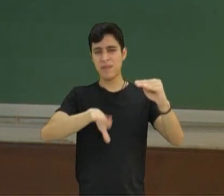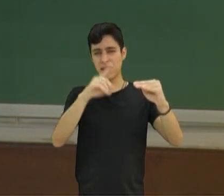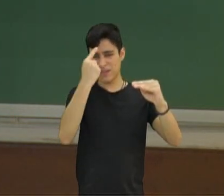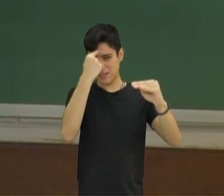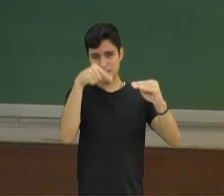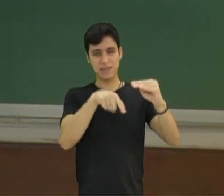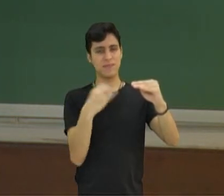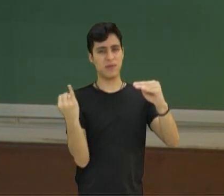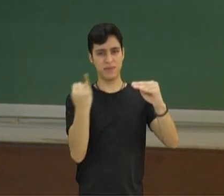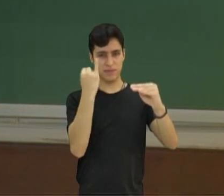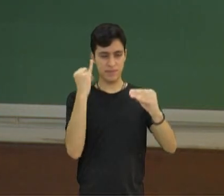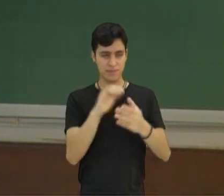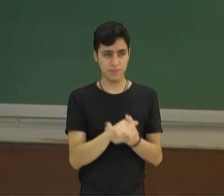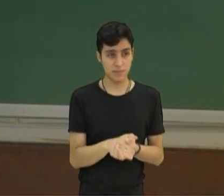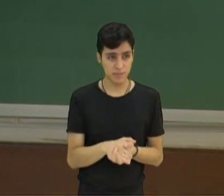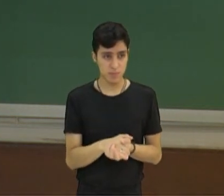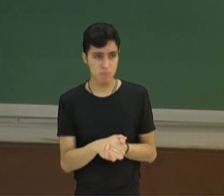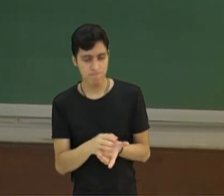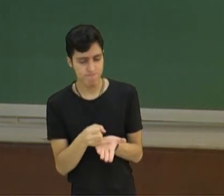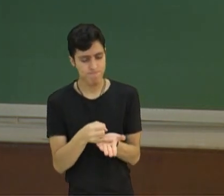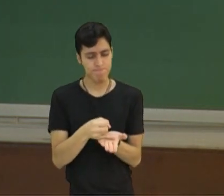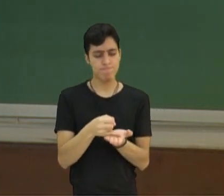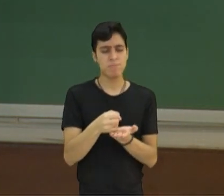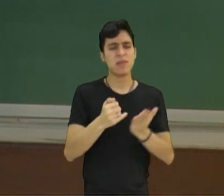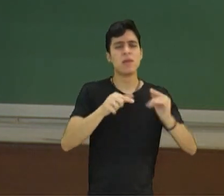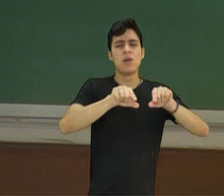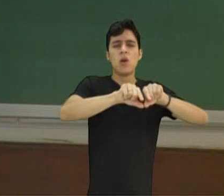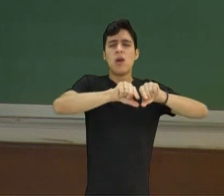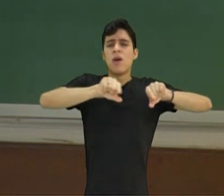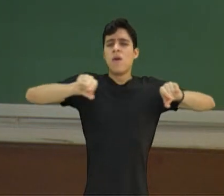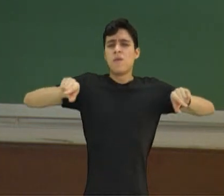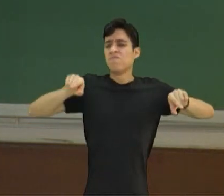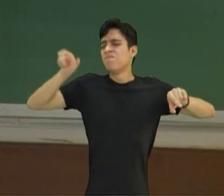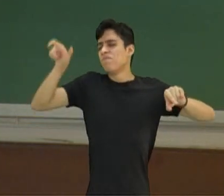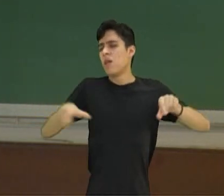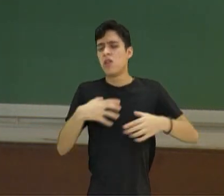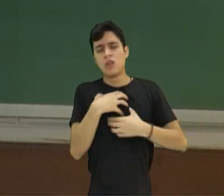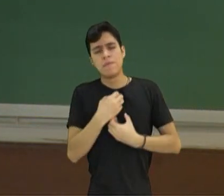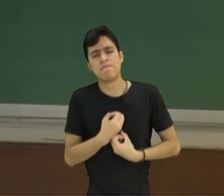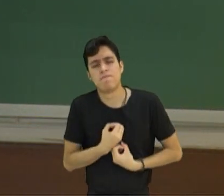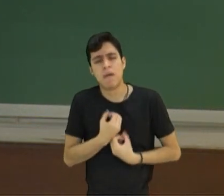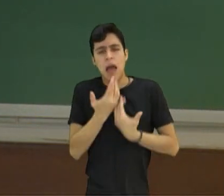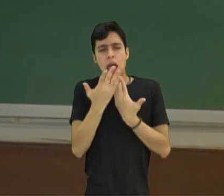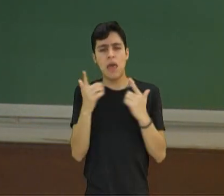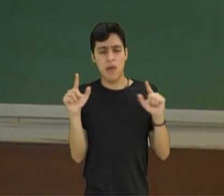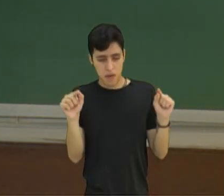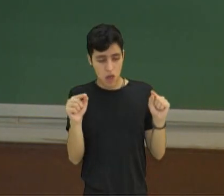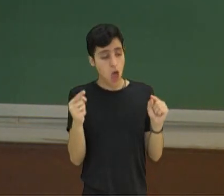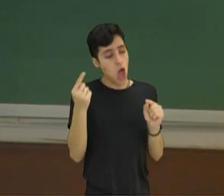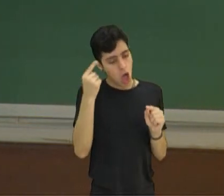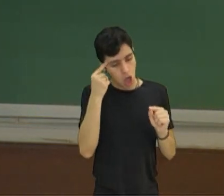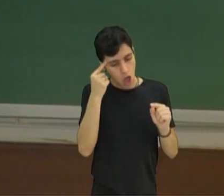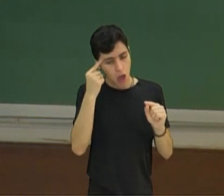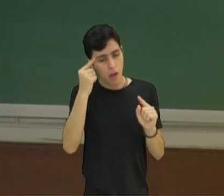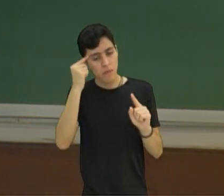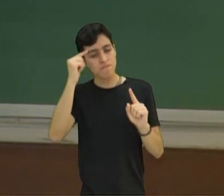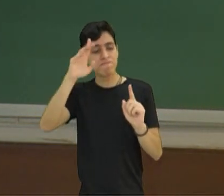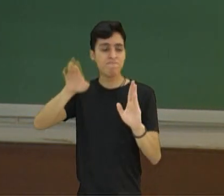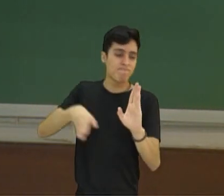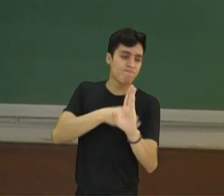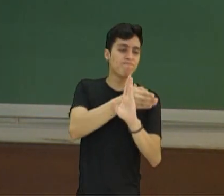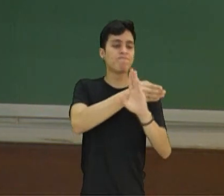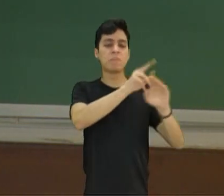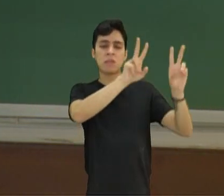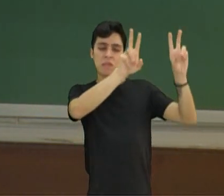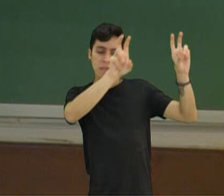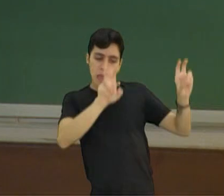A introdução, o que o leitor vai manifestar ali nesse início. Vai fazer a referência à matéria ou ao tema